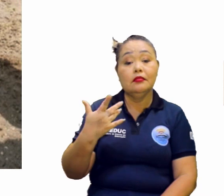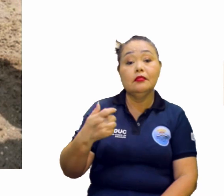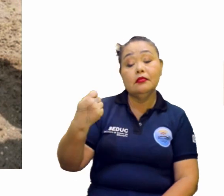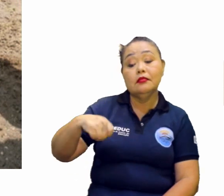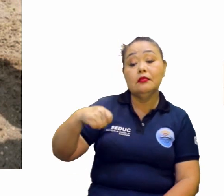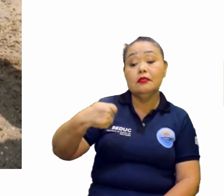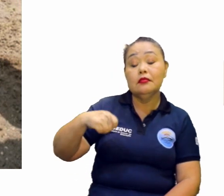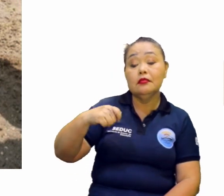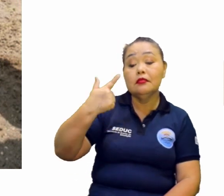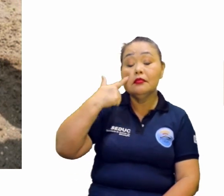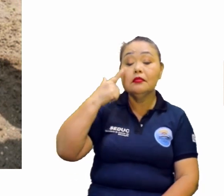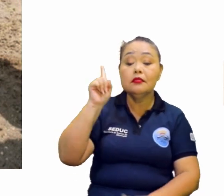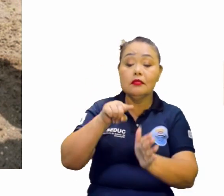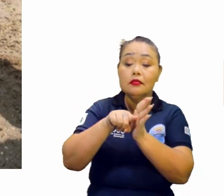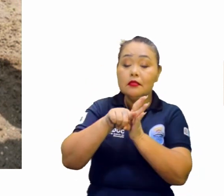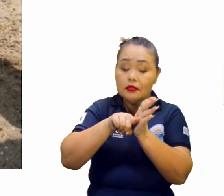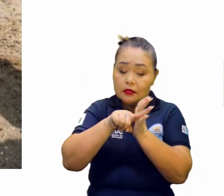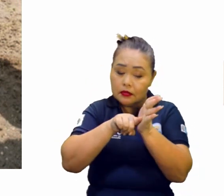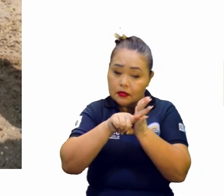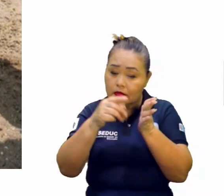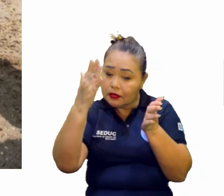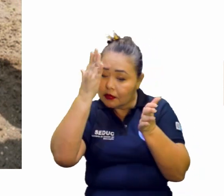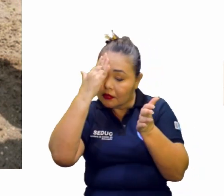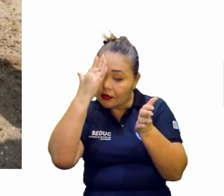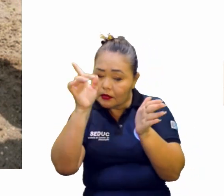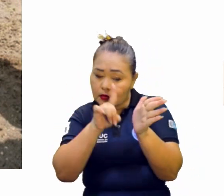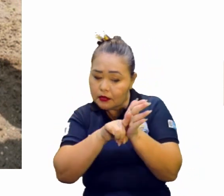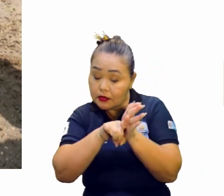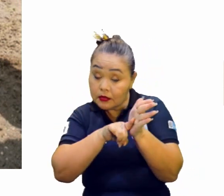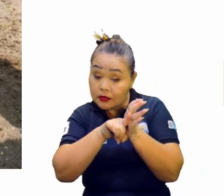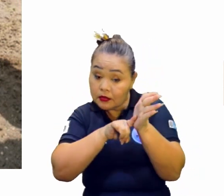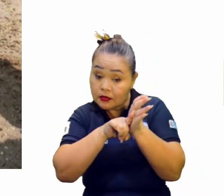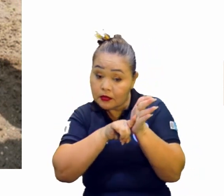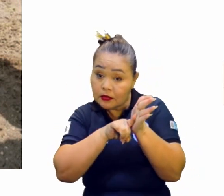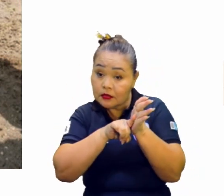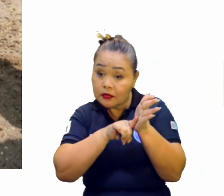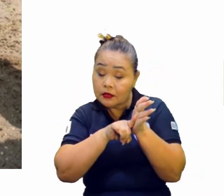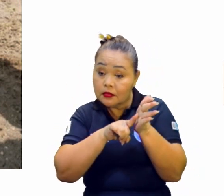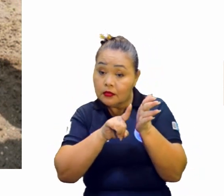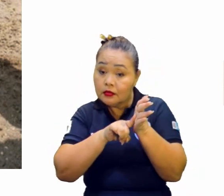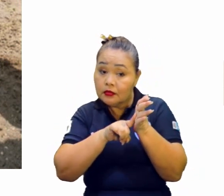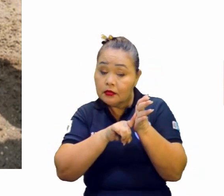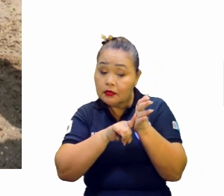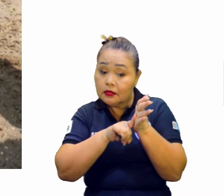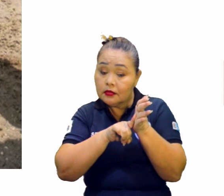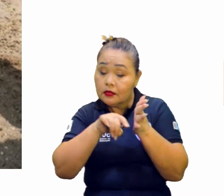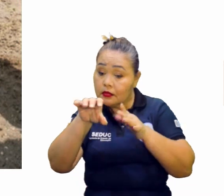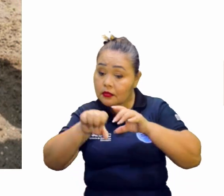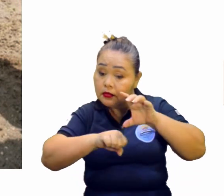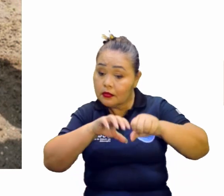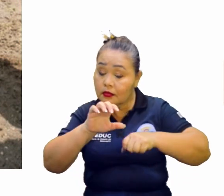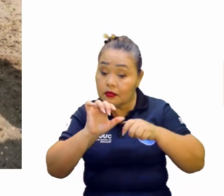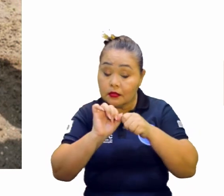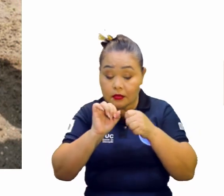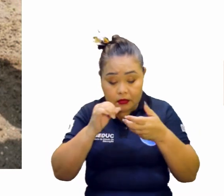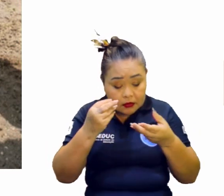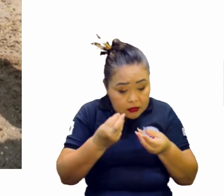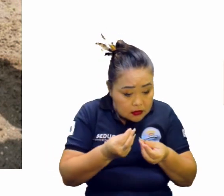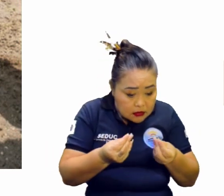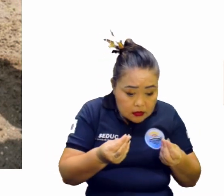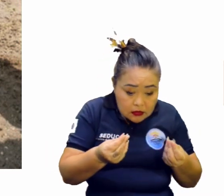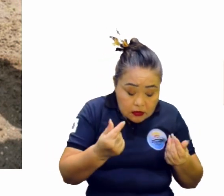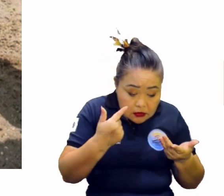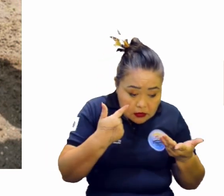exames certos, eu preciso fazer essa coleta dessa amostra de forma...